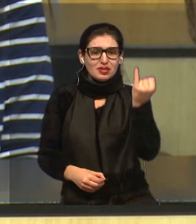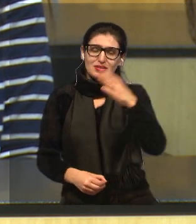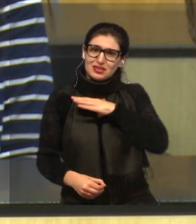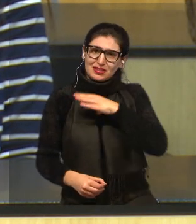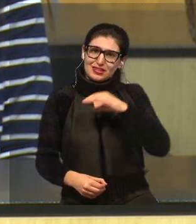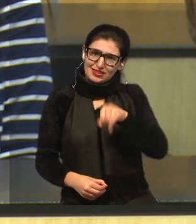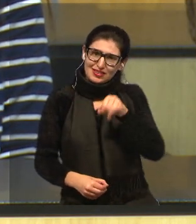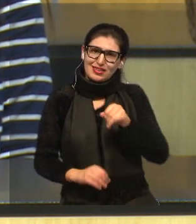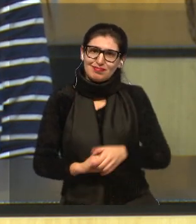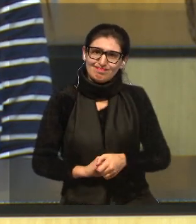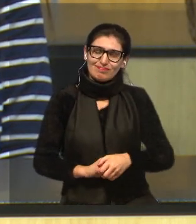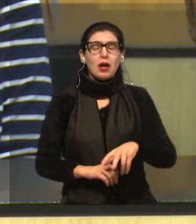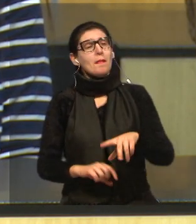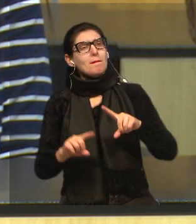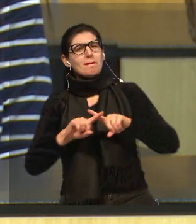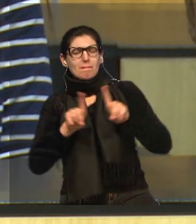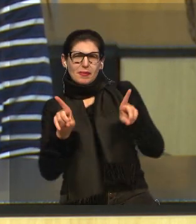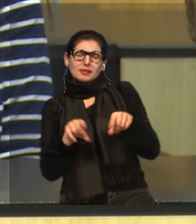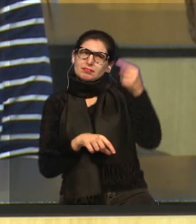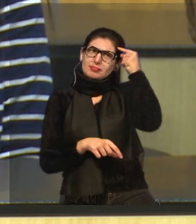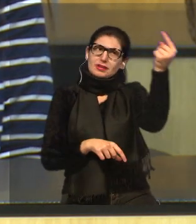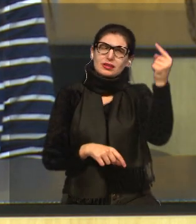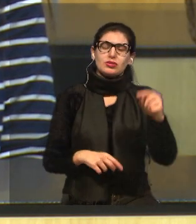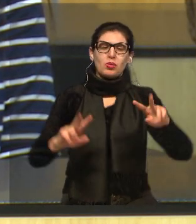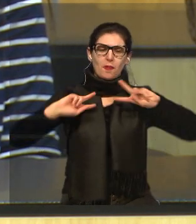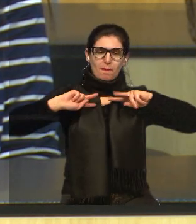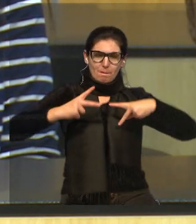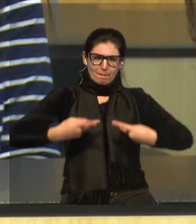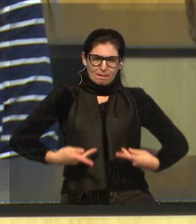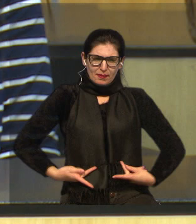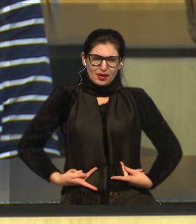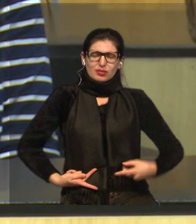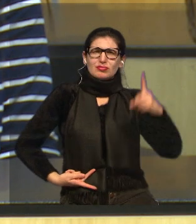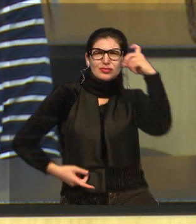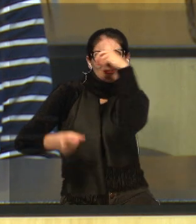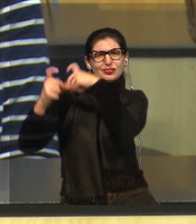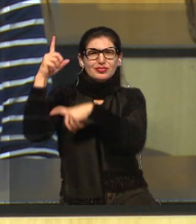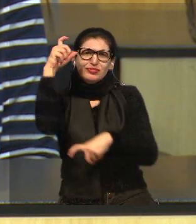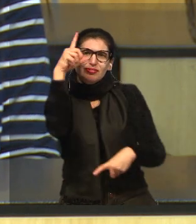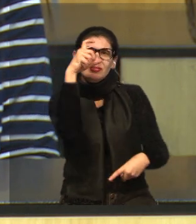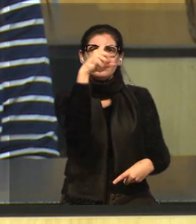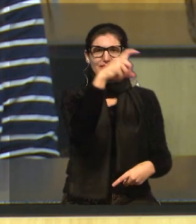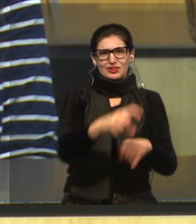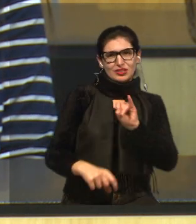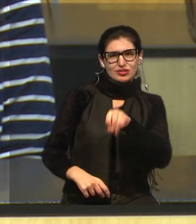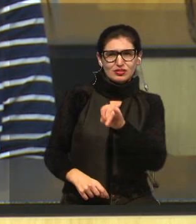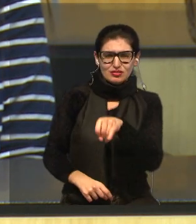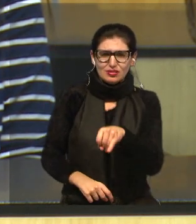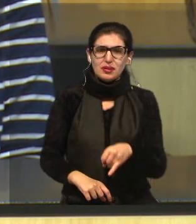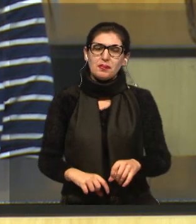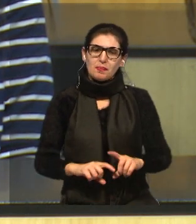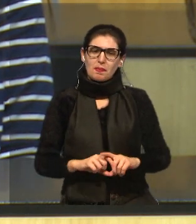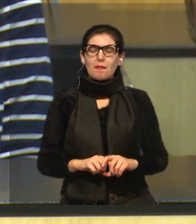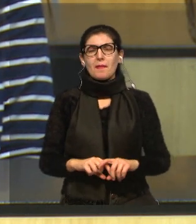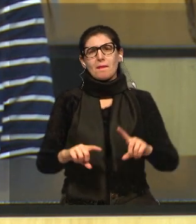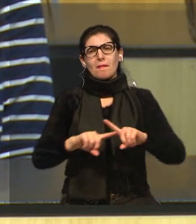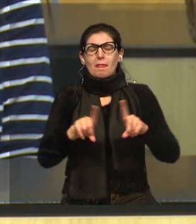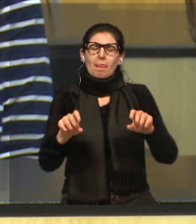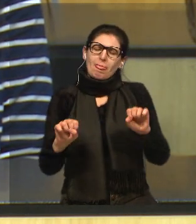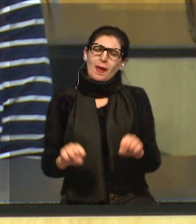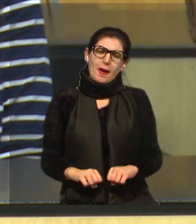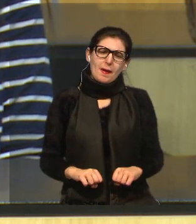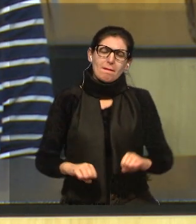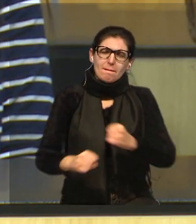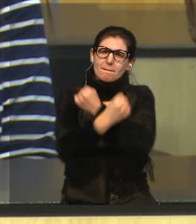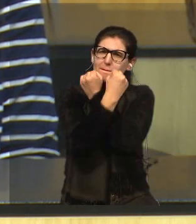ser humano é muito complexo, né? O ser humano, são muitas facetas do ser humano, de modo que é absolutamente impossível